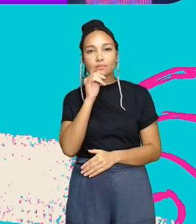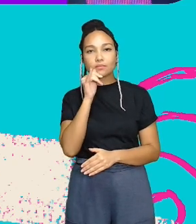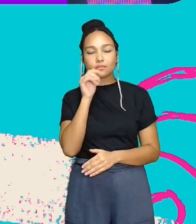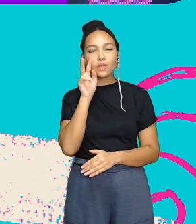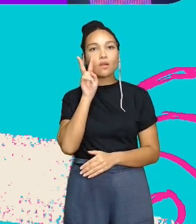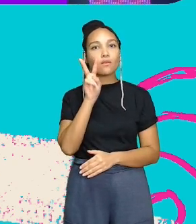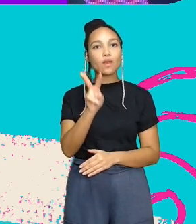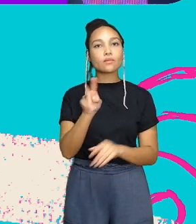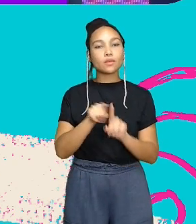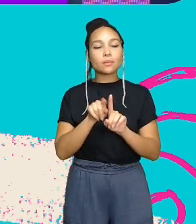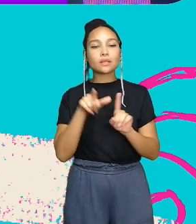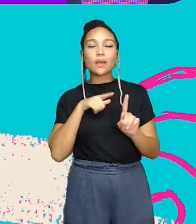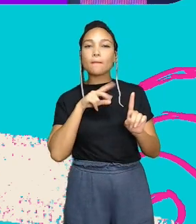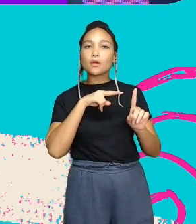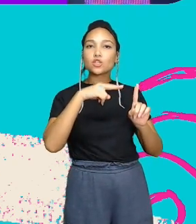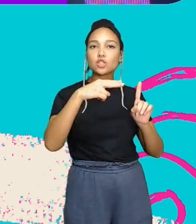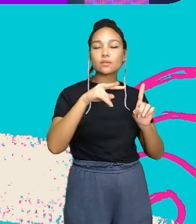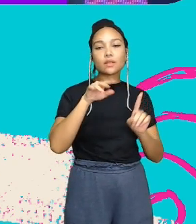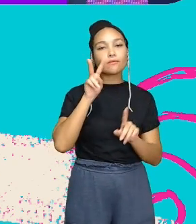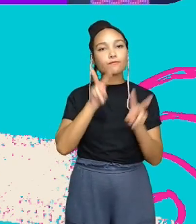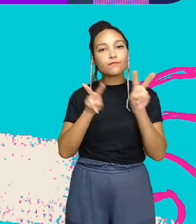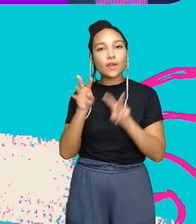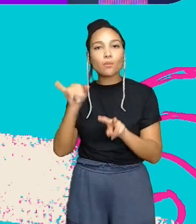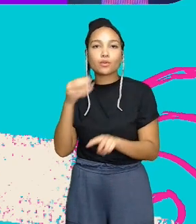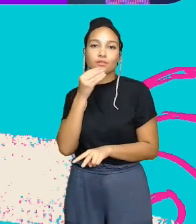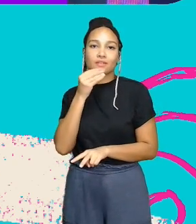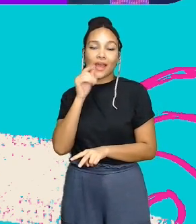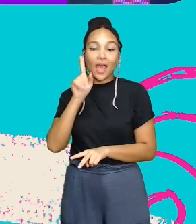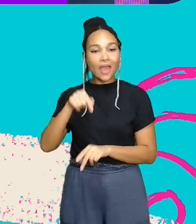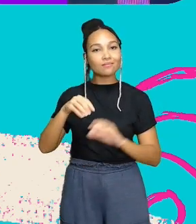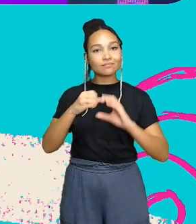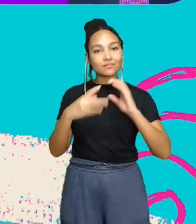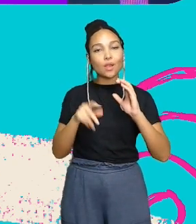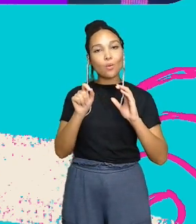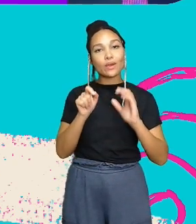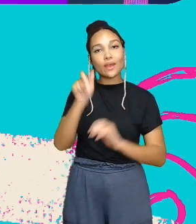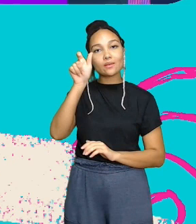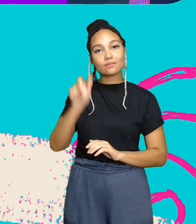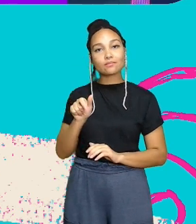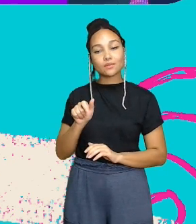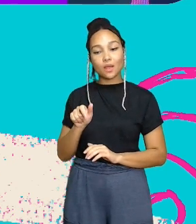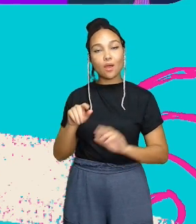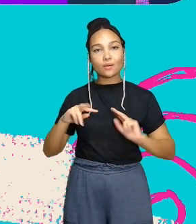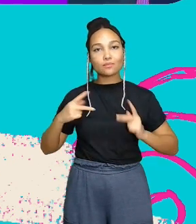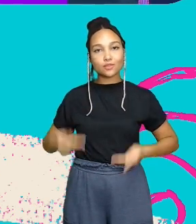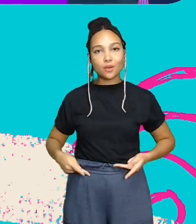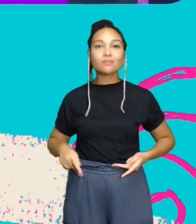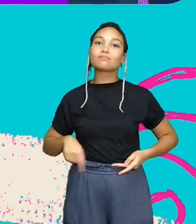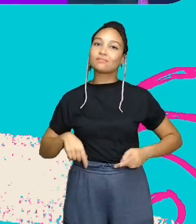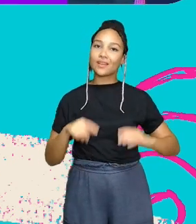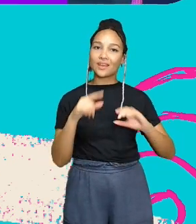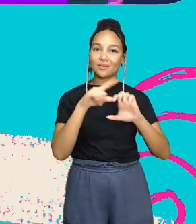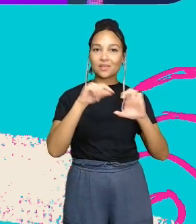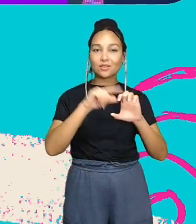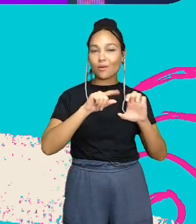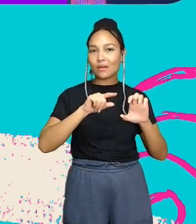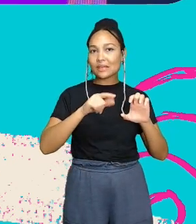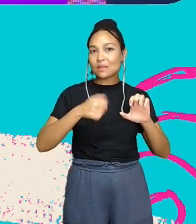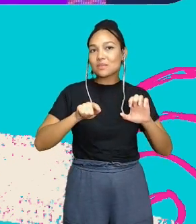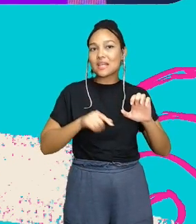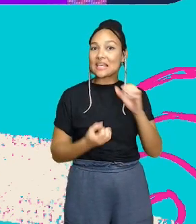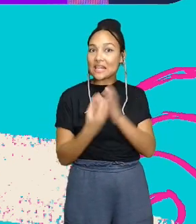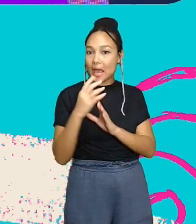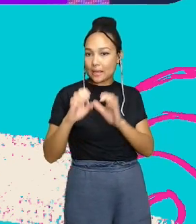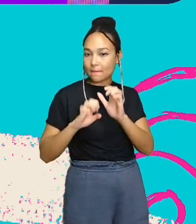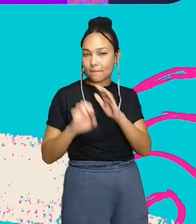aquele olhar atento às oportunidades. São características de uma pessoa empreendedora, que não necessariamente tem um negócio próprio, mas é aquela